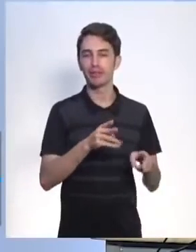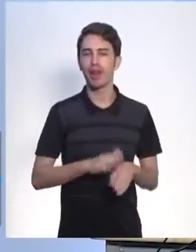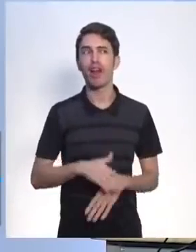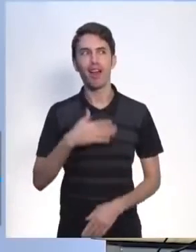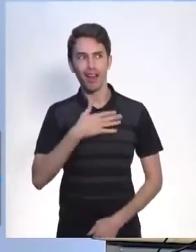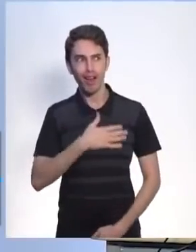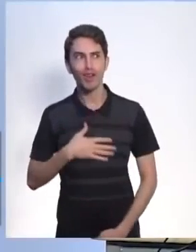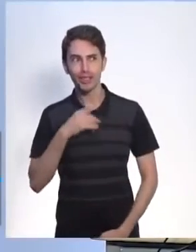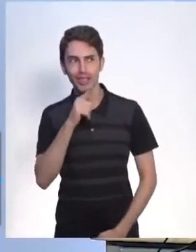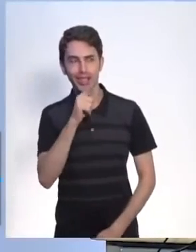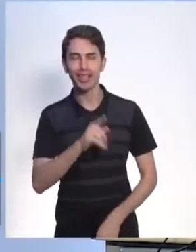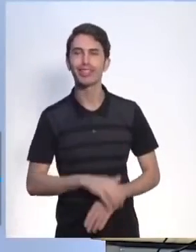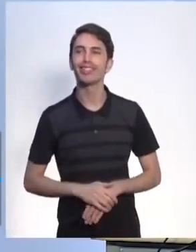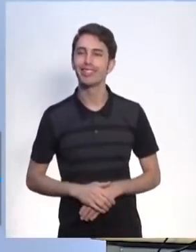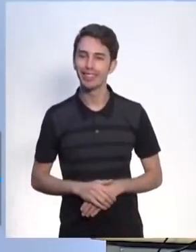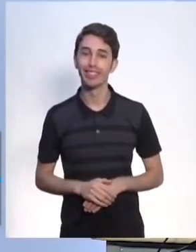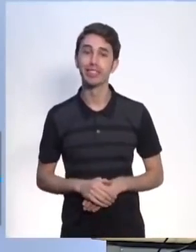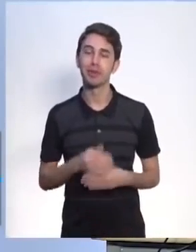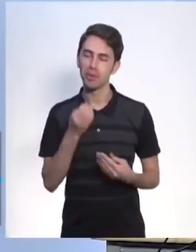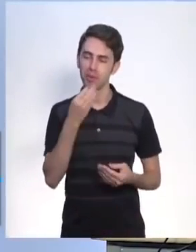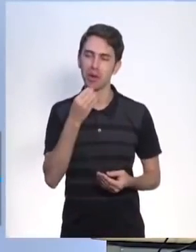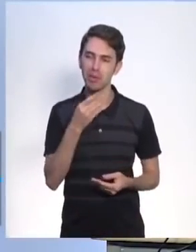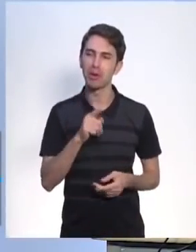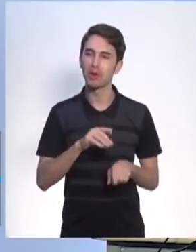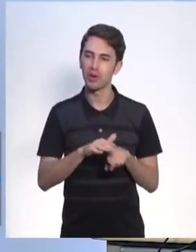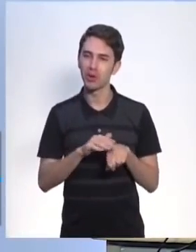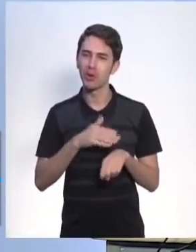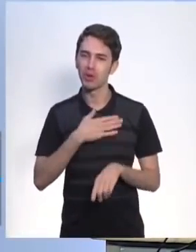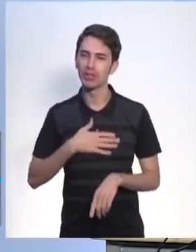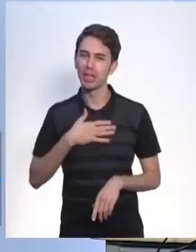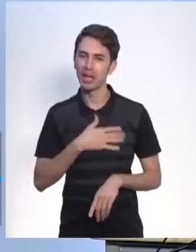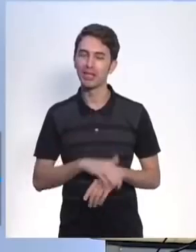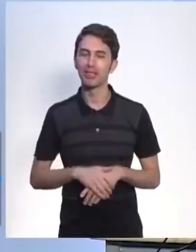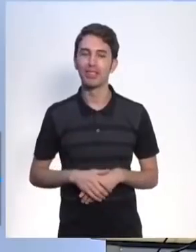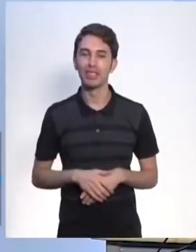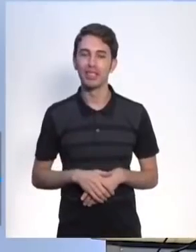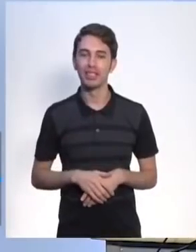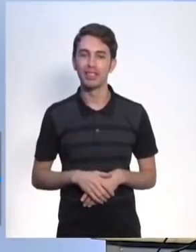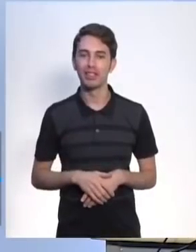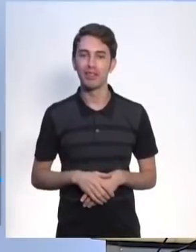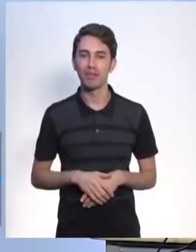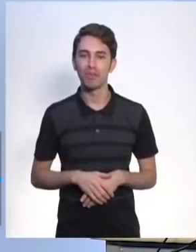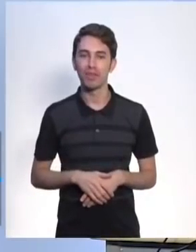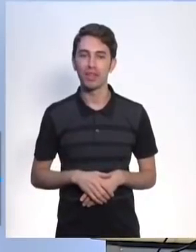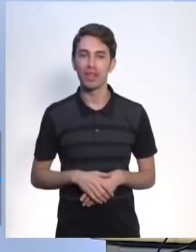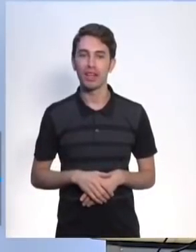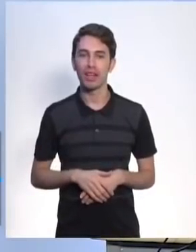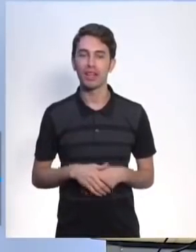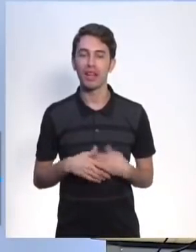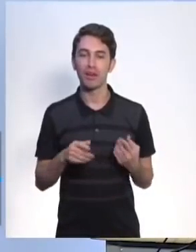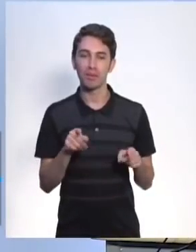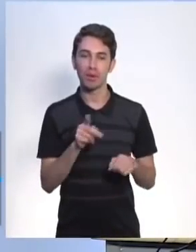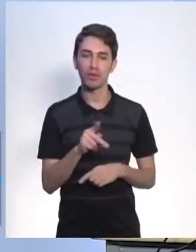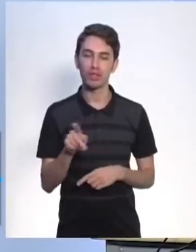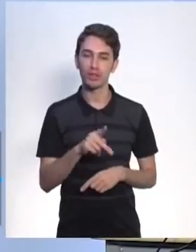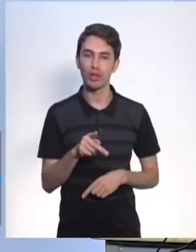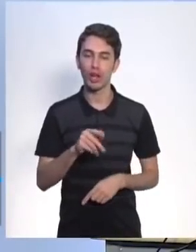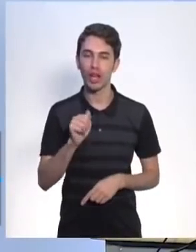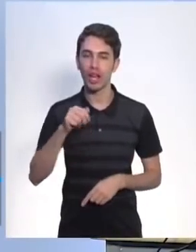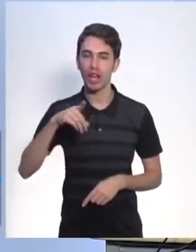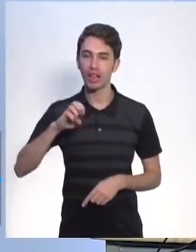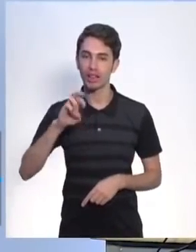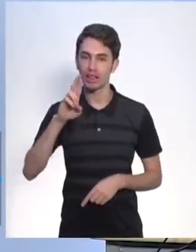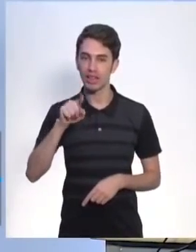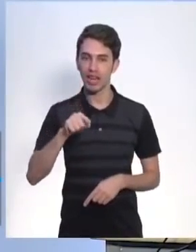dessa, hein? É boa, boa, professora, gostei bastante. Eu também encontrei a professora André, ele colocou